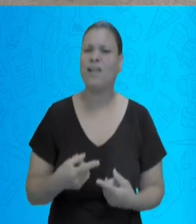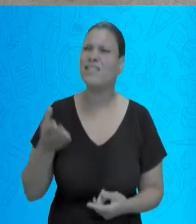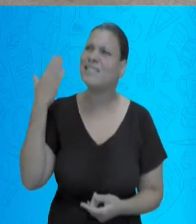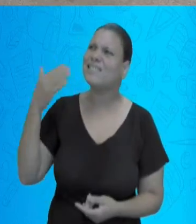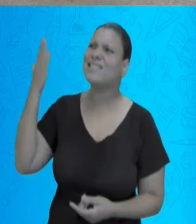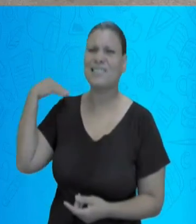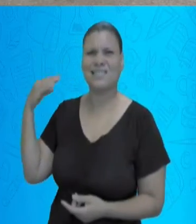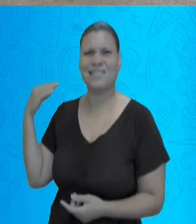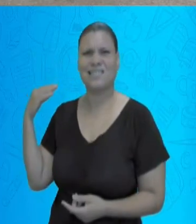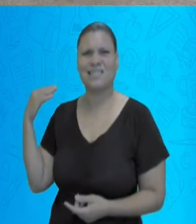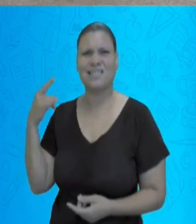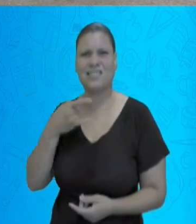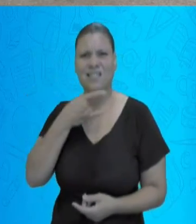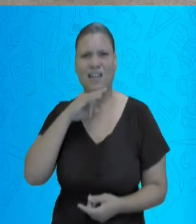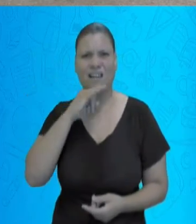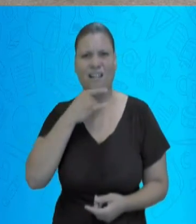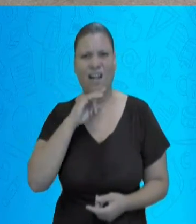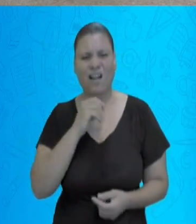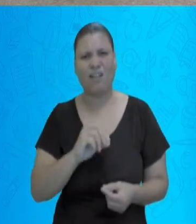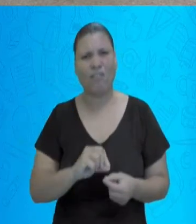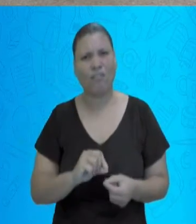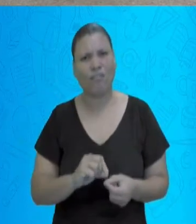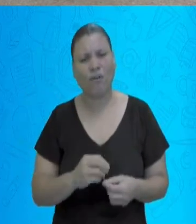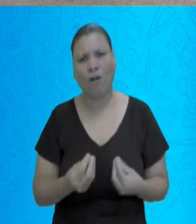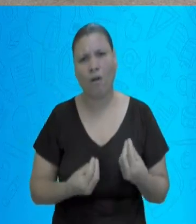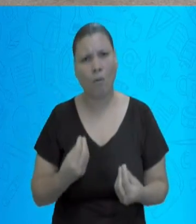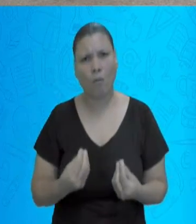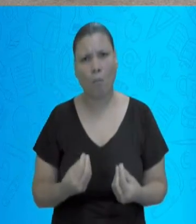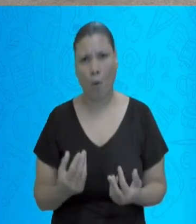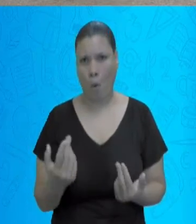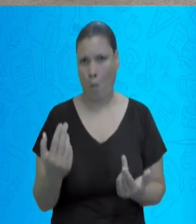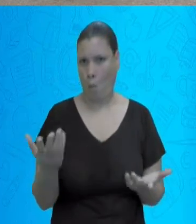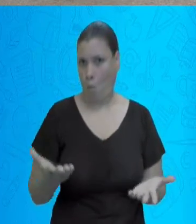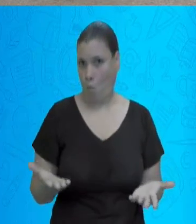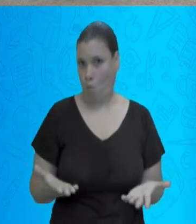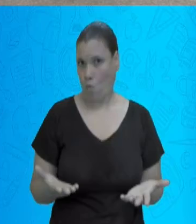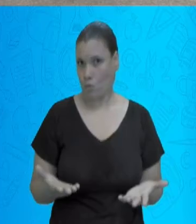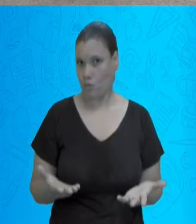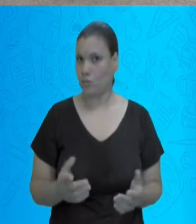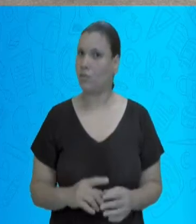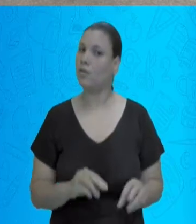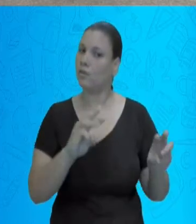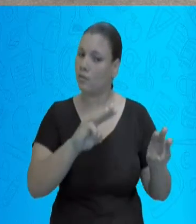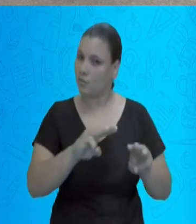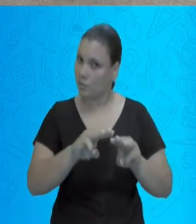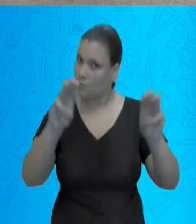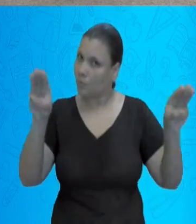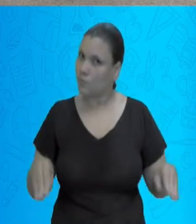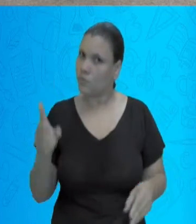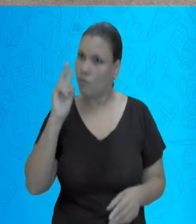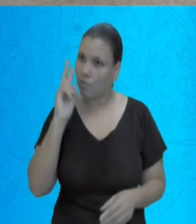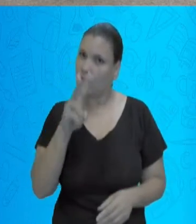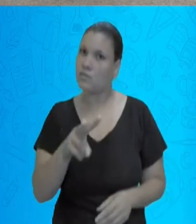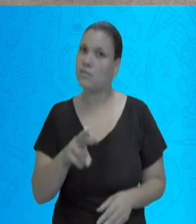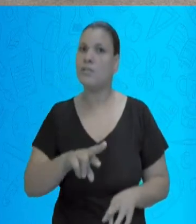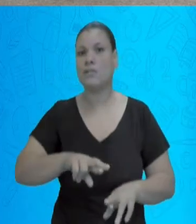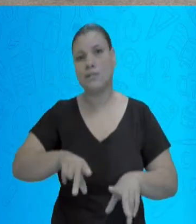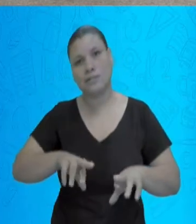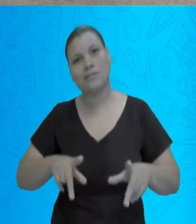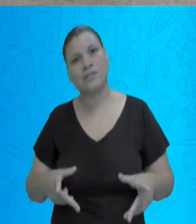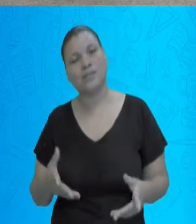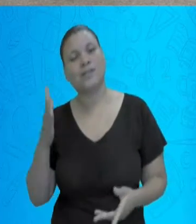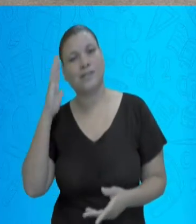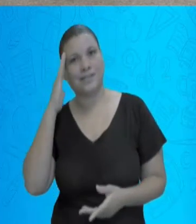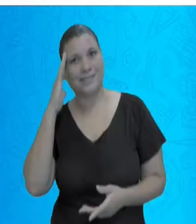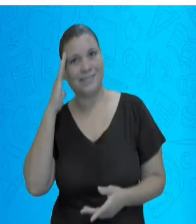fazer hoje a cachaça? Lá no museu a gente consegue descobrir tudo isso. Olha aí, entre a sua proposta de